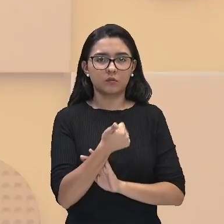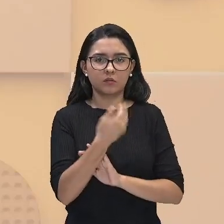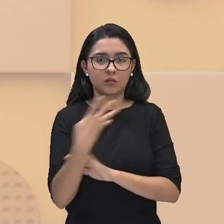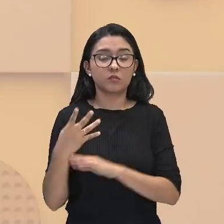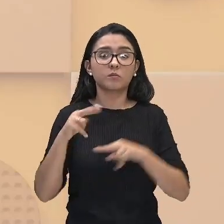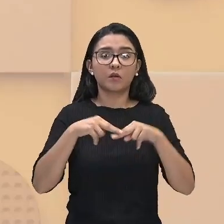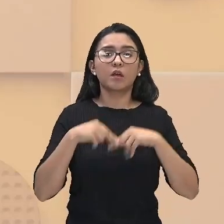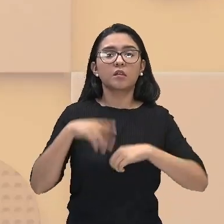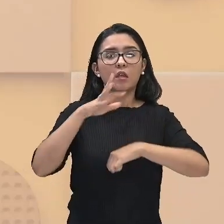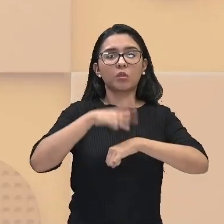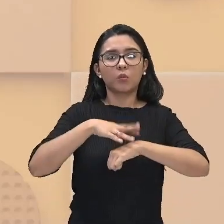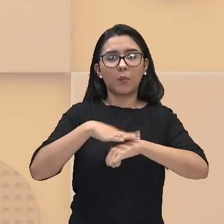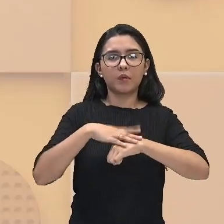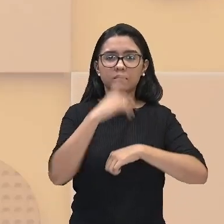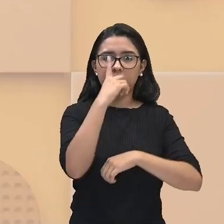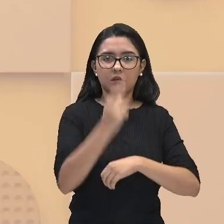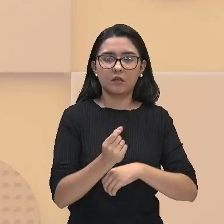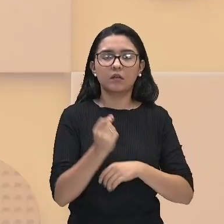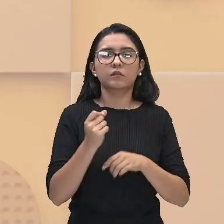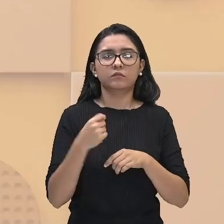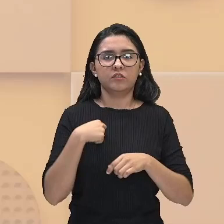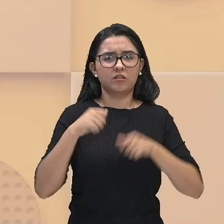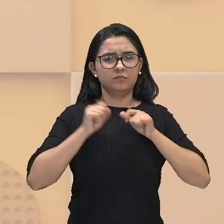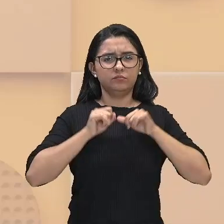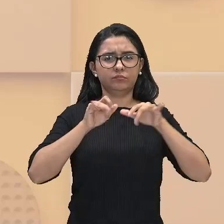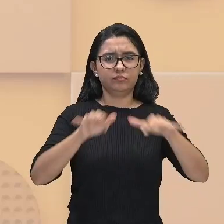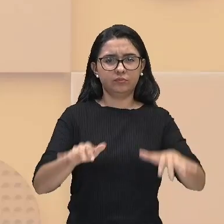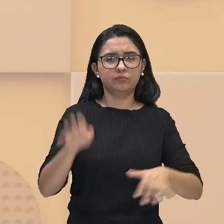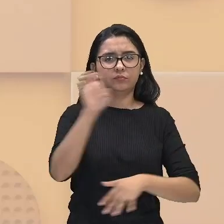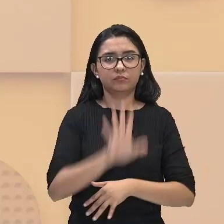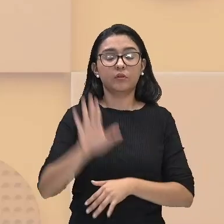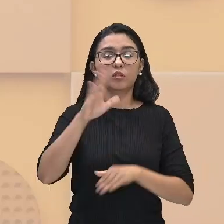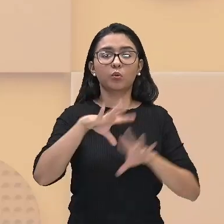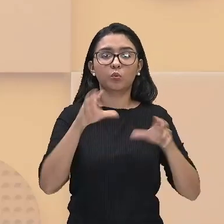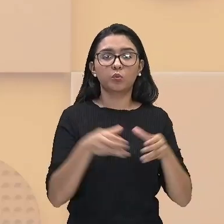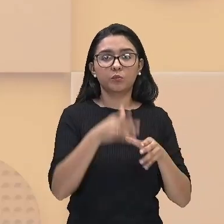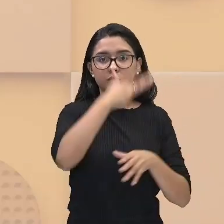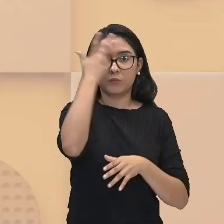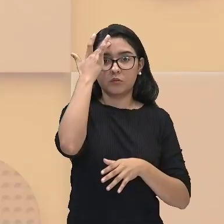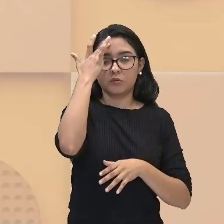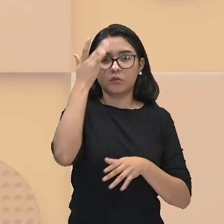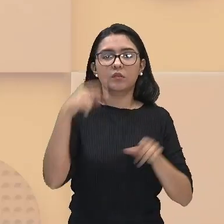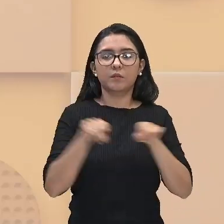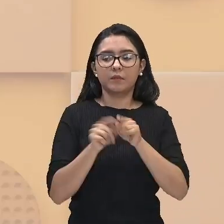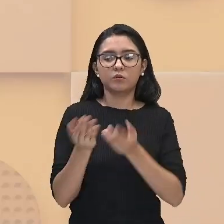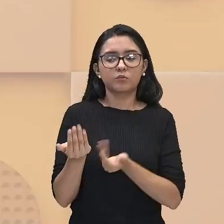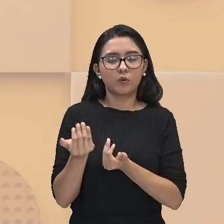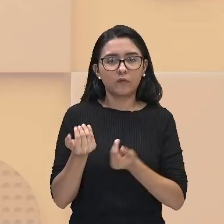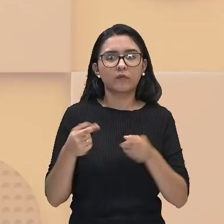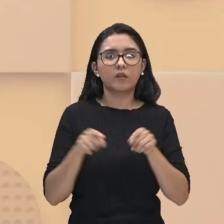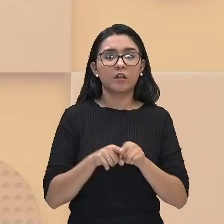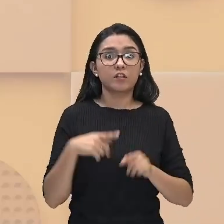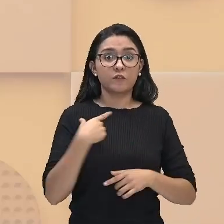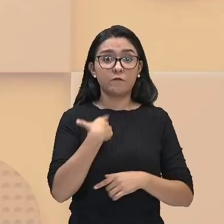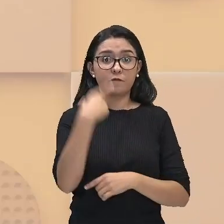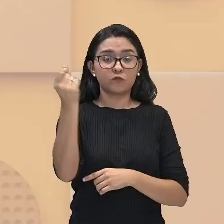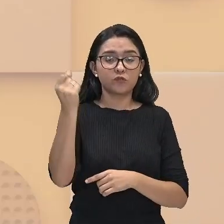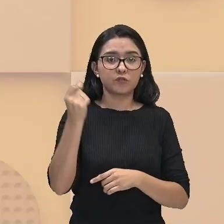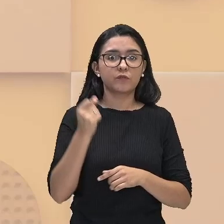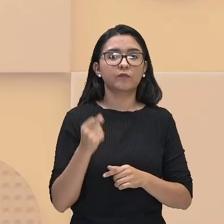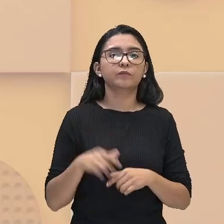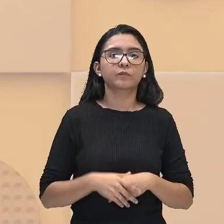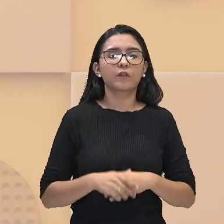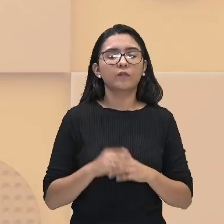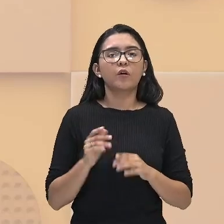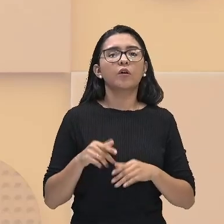peste negra que estava assolando a Europa. Então, um grupo de pessoas, né? Um grupo de jovens fugiu da cidade e foi para o campo, e